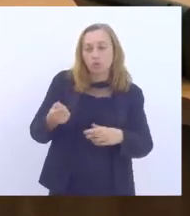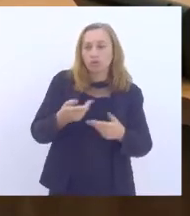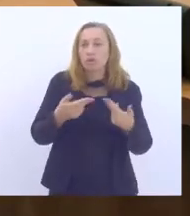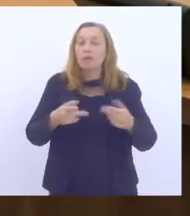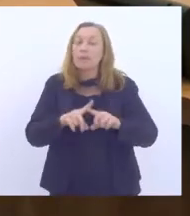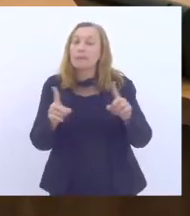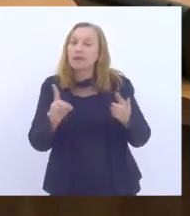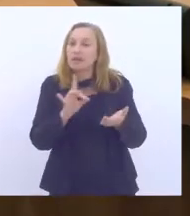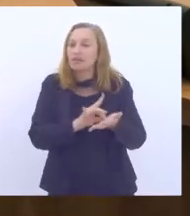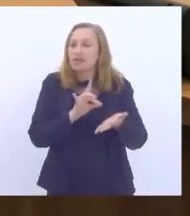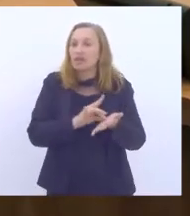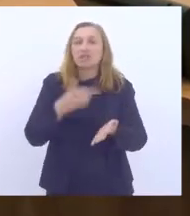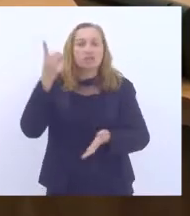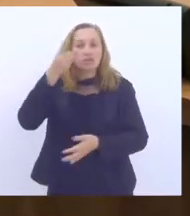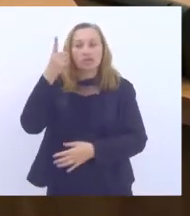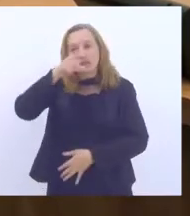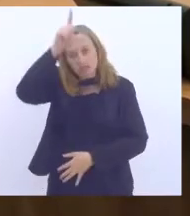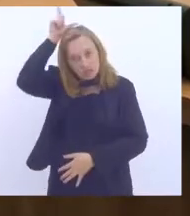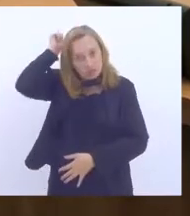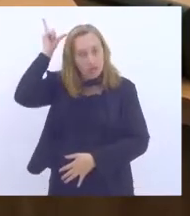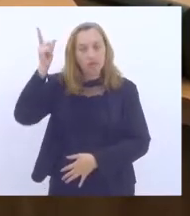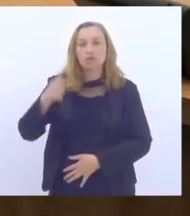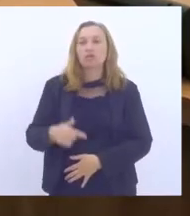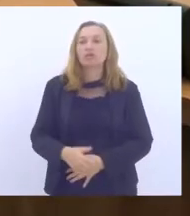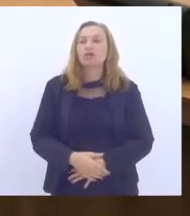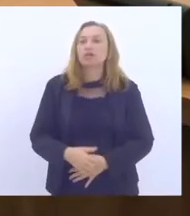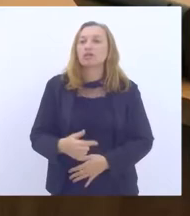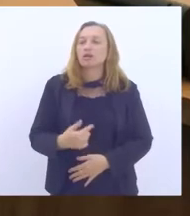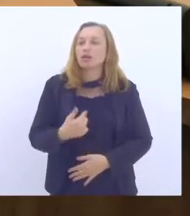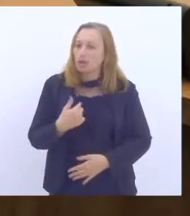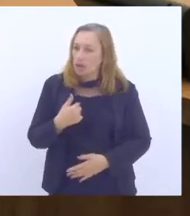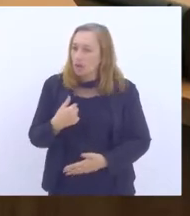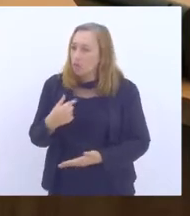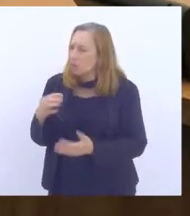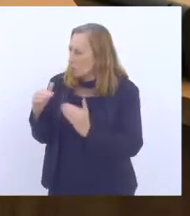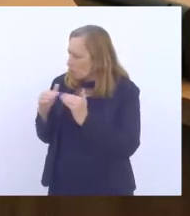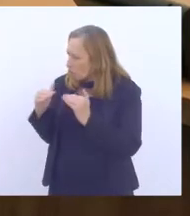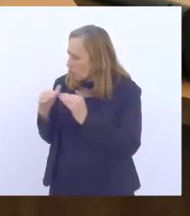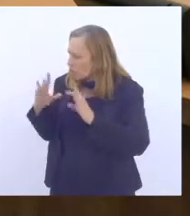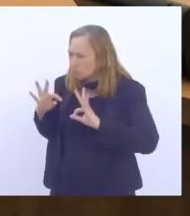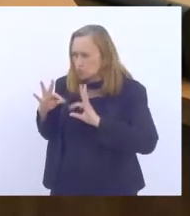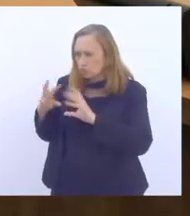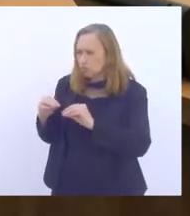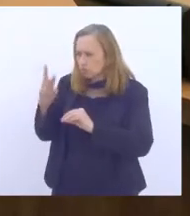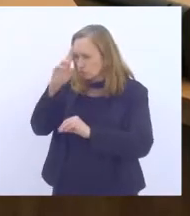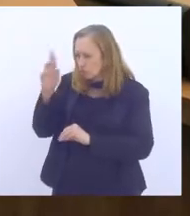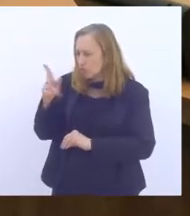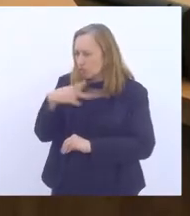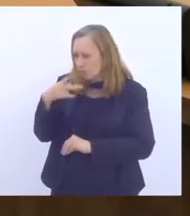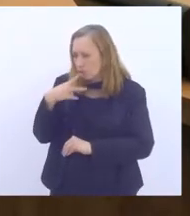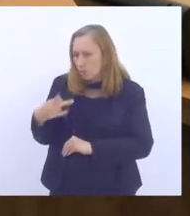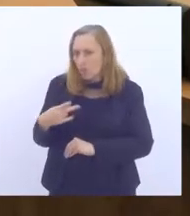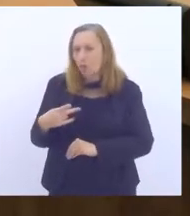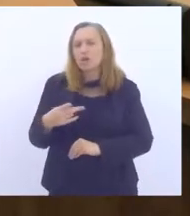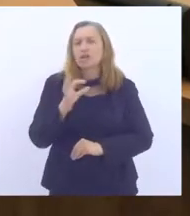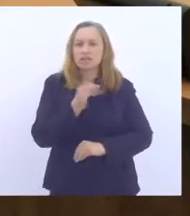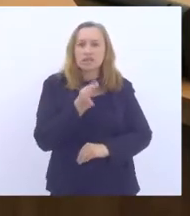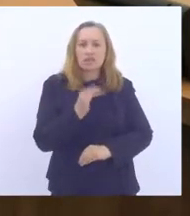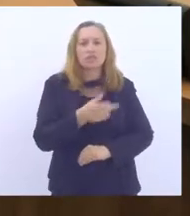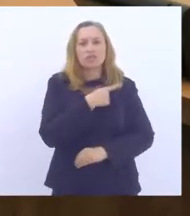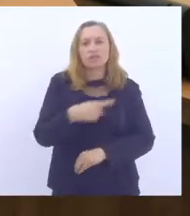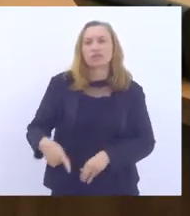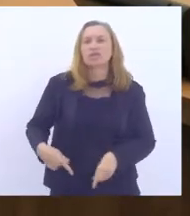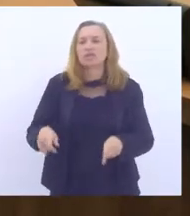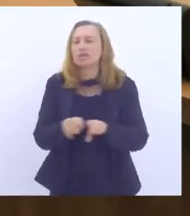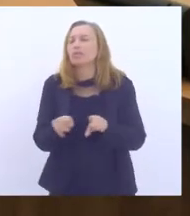mas na verdade deve tá dos Paulo eu eu assino embaixo e concordo inteiramente com o autor e tem certeza que o presidente